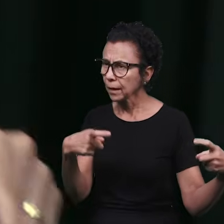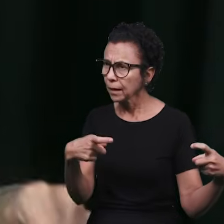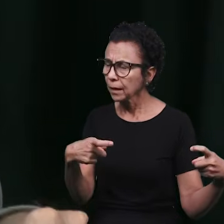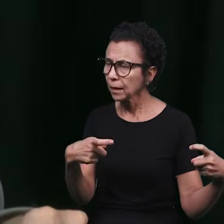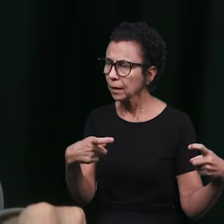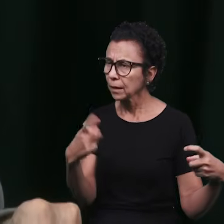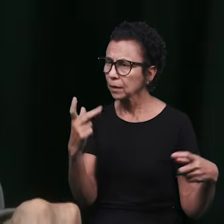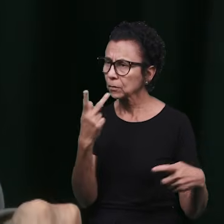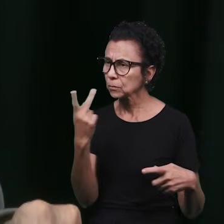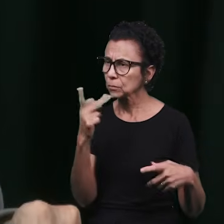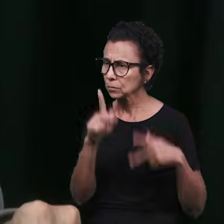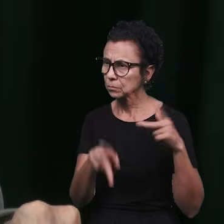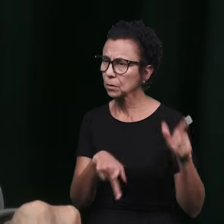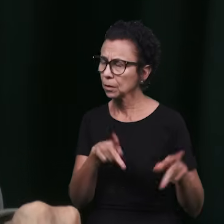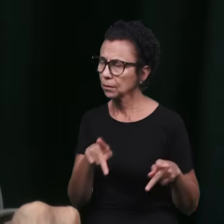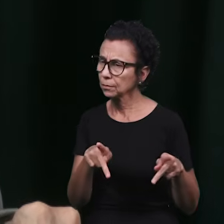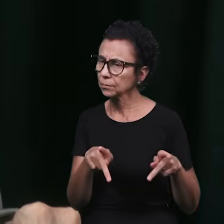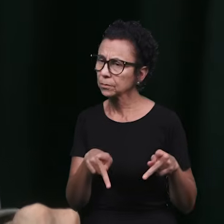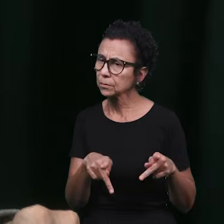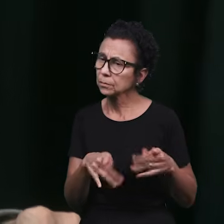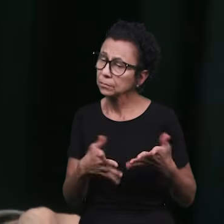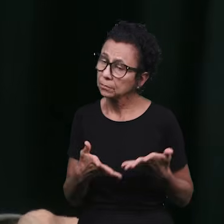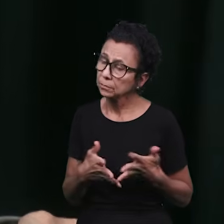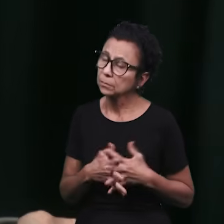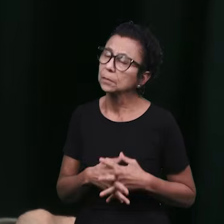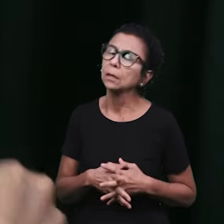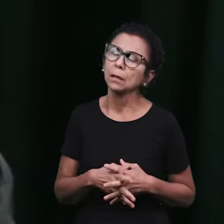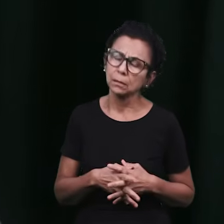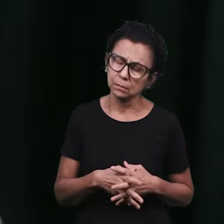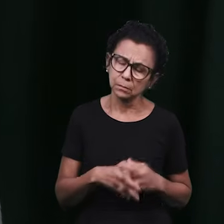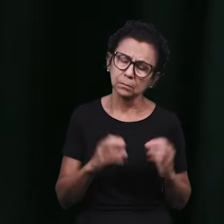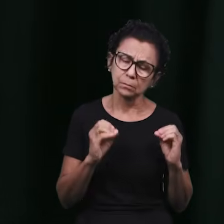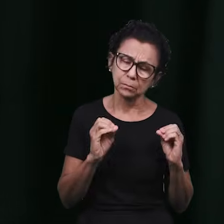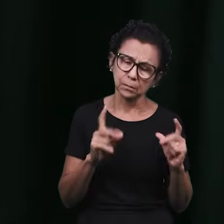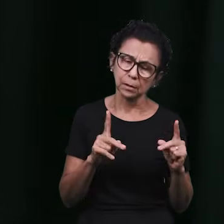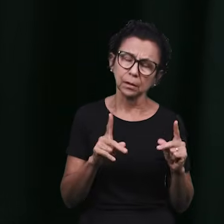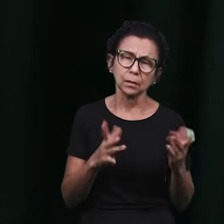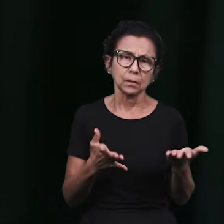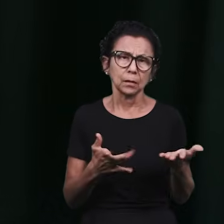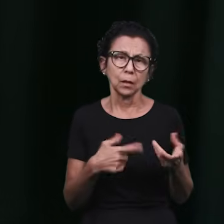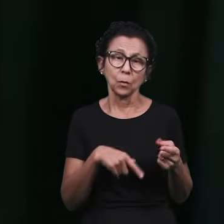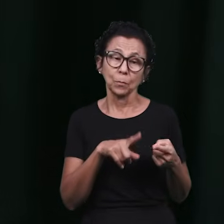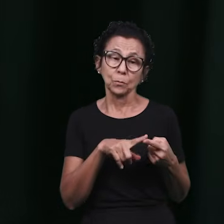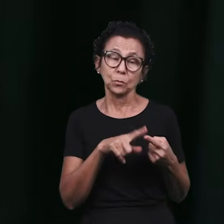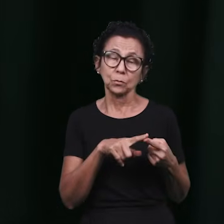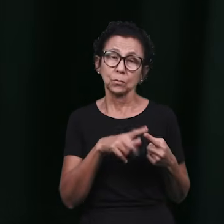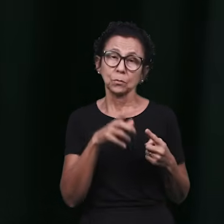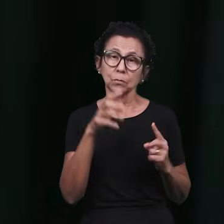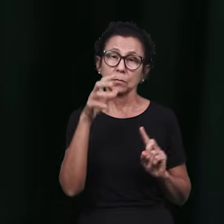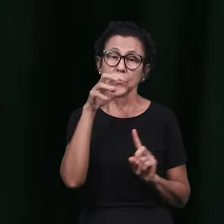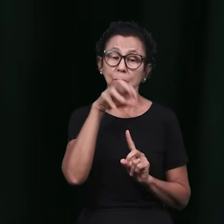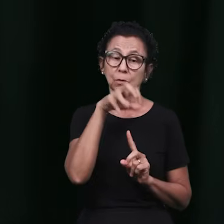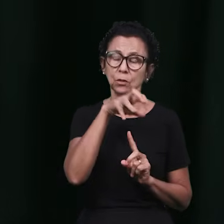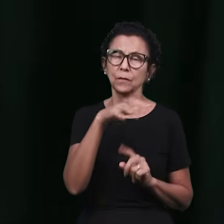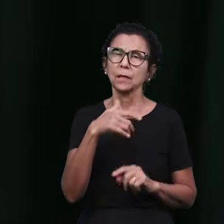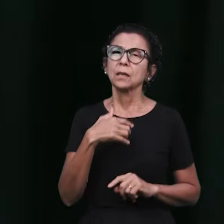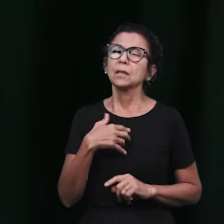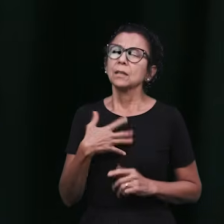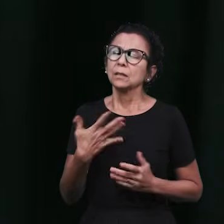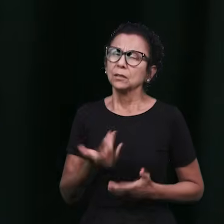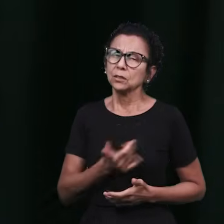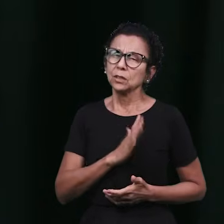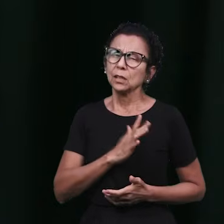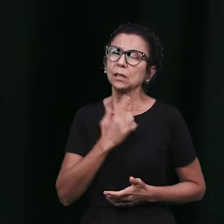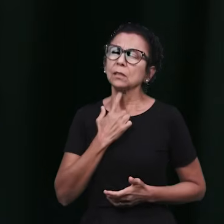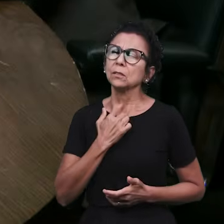Ele já falou: decisão dele já "Não, estava formada. iremos à guerra contigo". Ele já estava no coração. Nós Que até conversamos, é